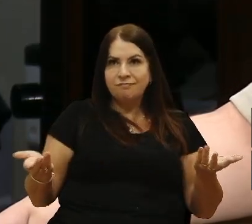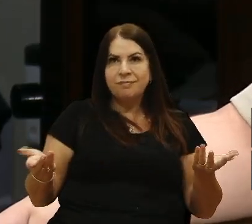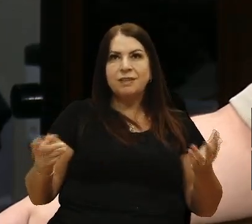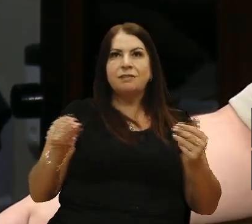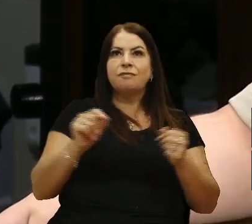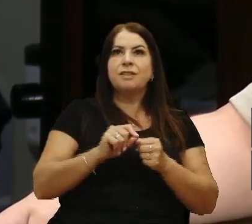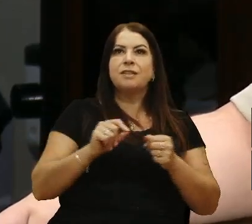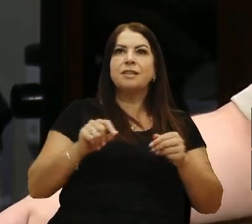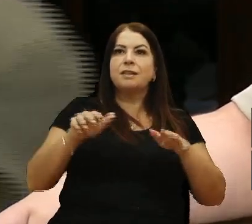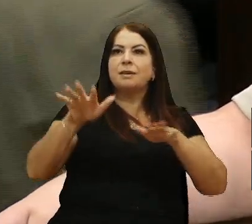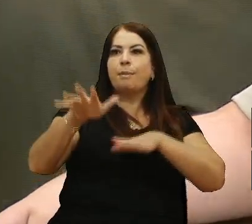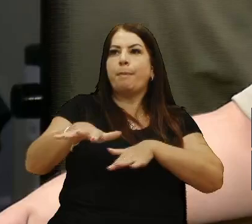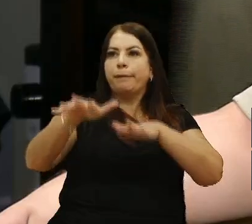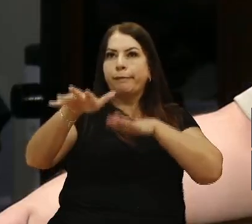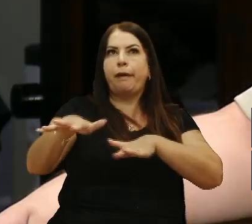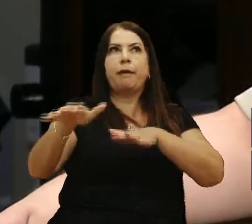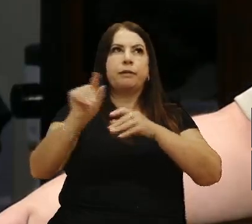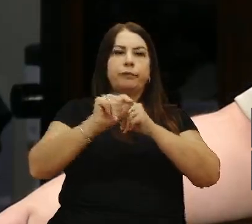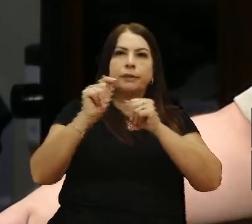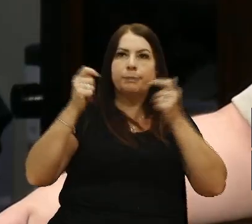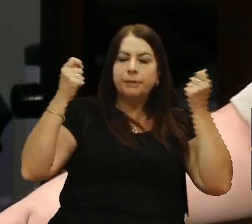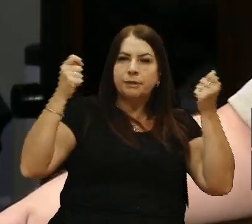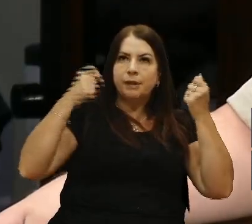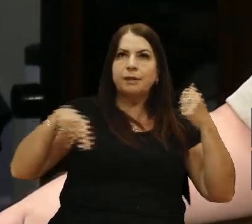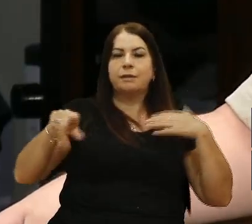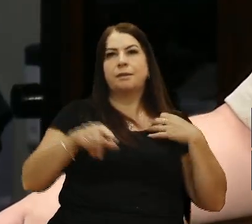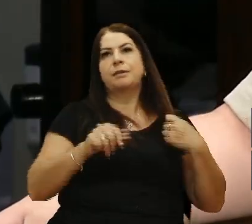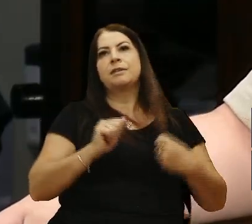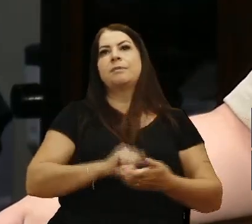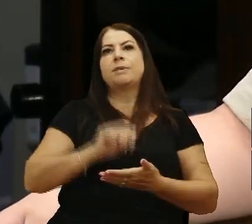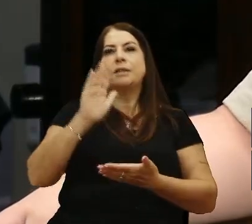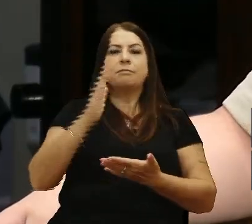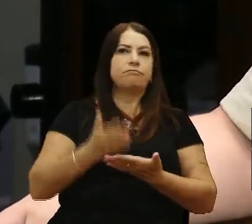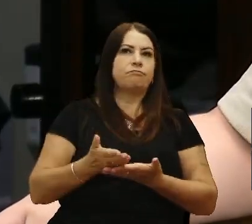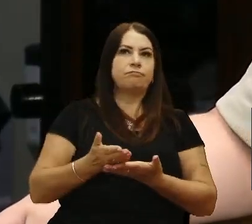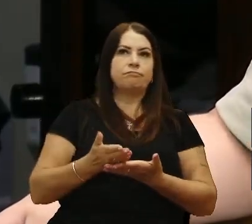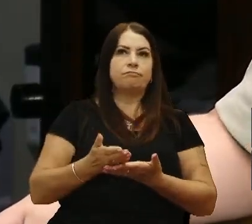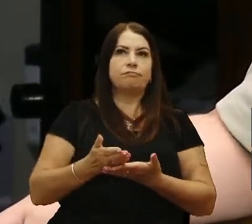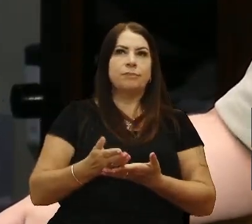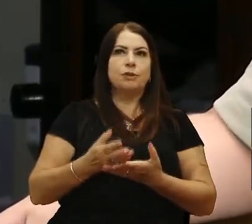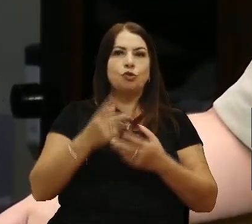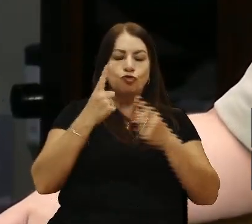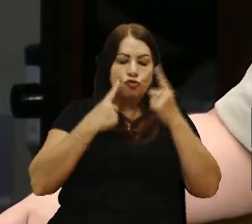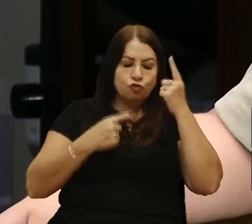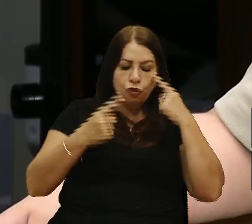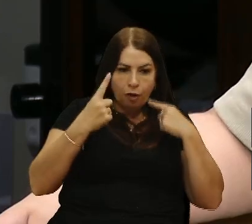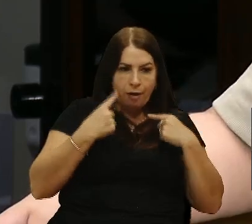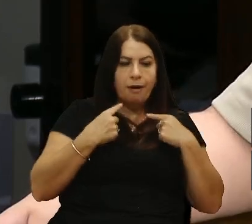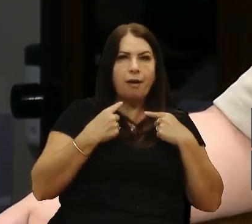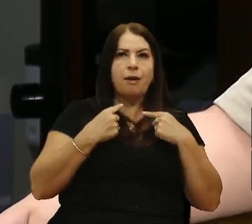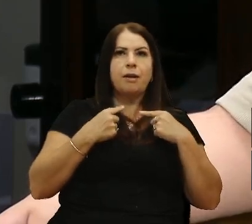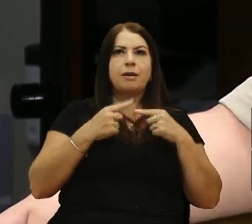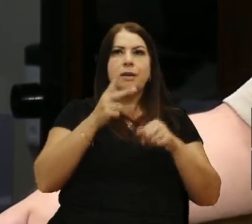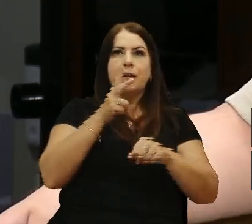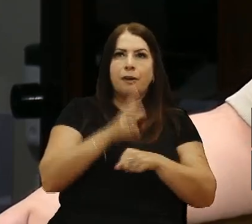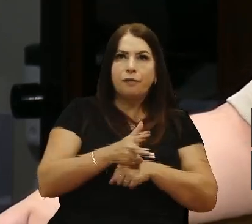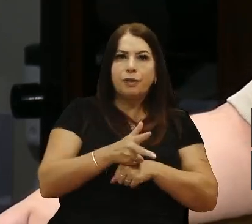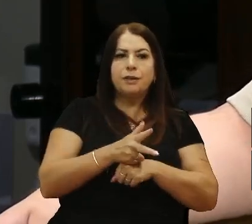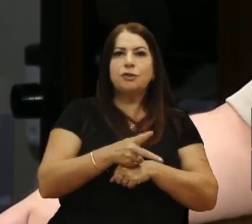fazendo passeata, nós vamos vir aqui fazer discurso e manifestação, nós vamos nos consternar, chorar, gravar vídeo reagindo, e